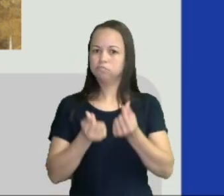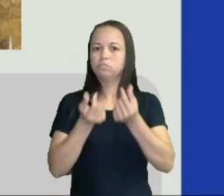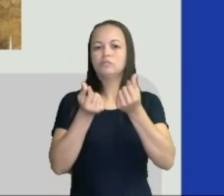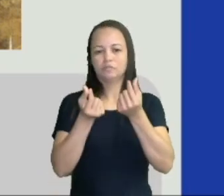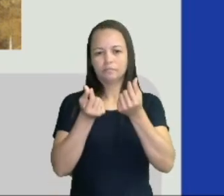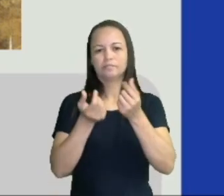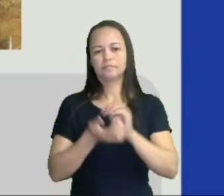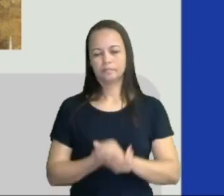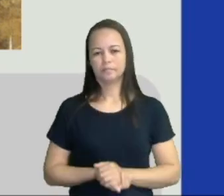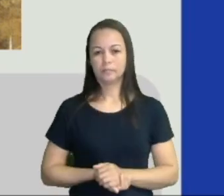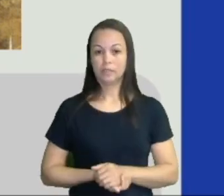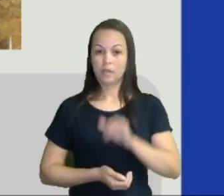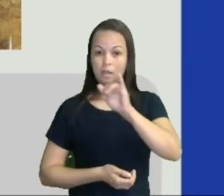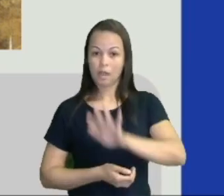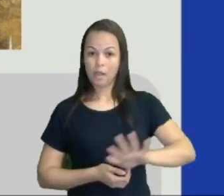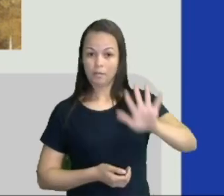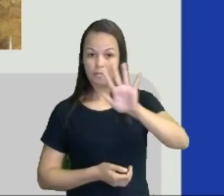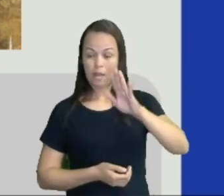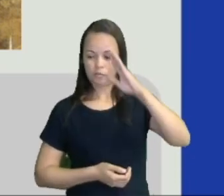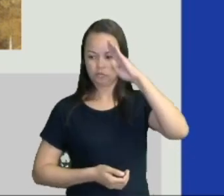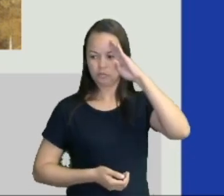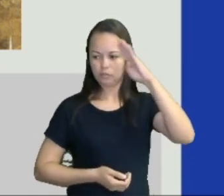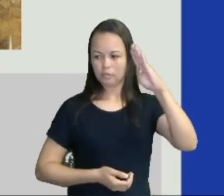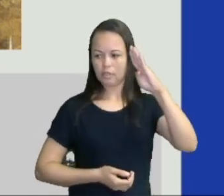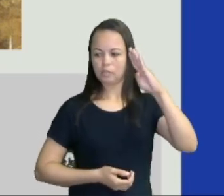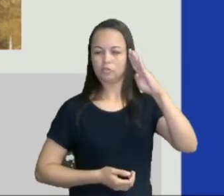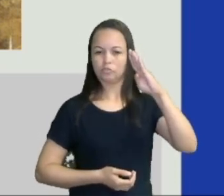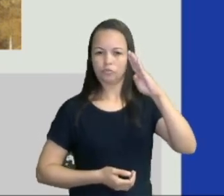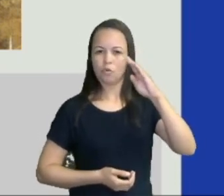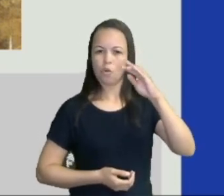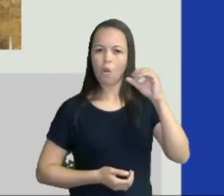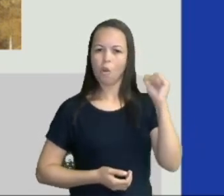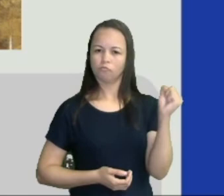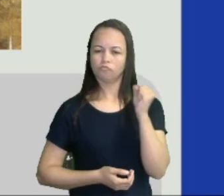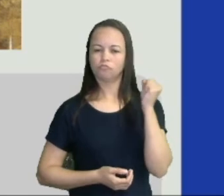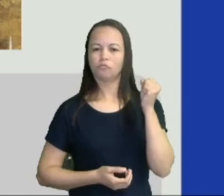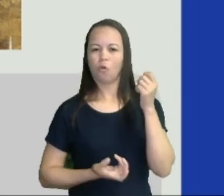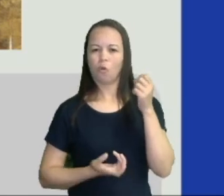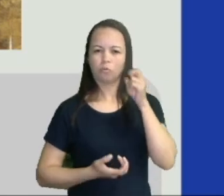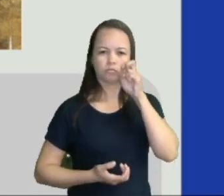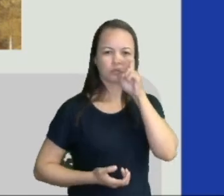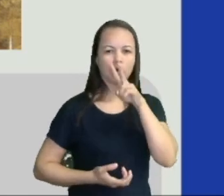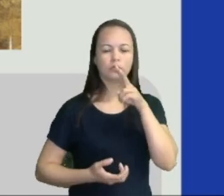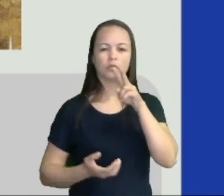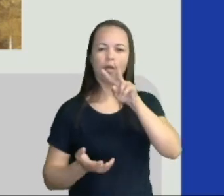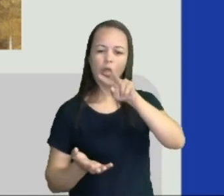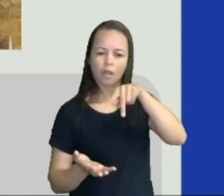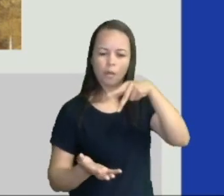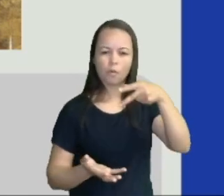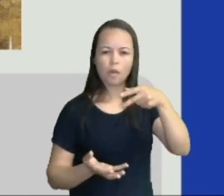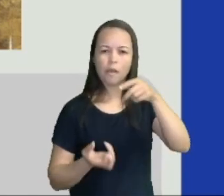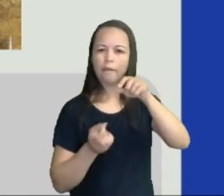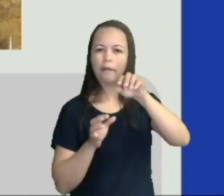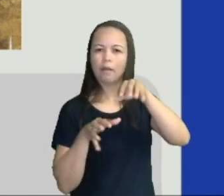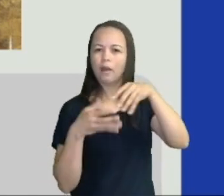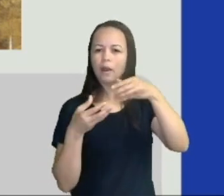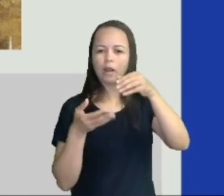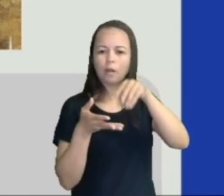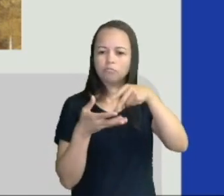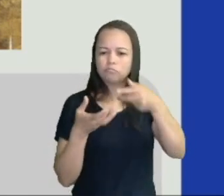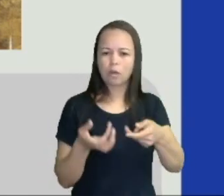a imagem desse exército forte, combatente, ela cai. Então,